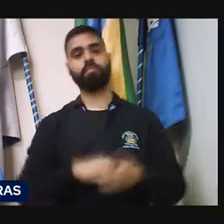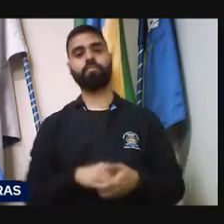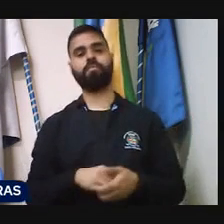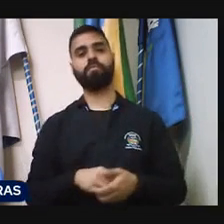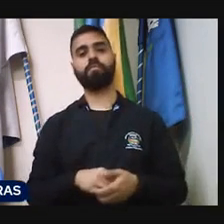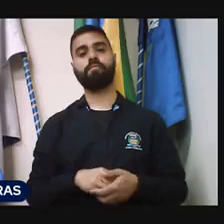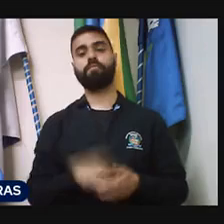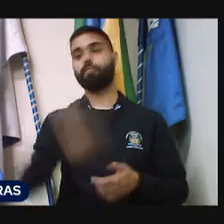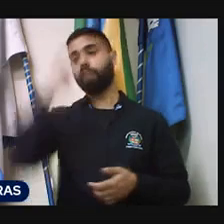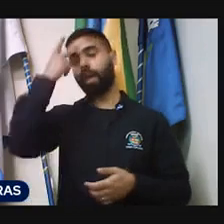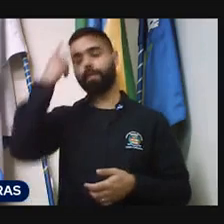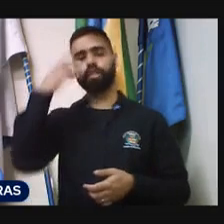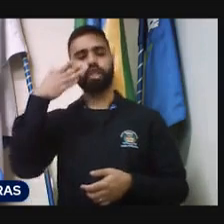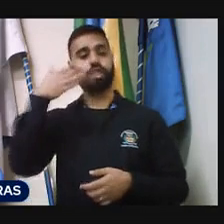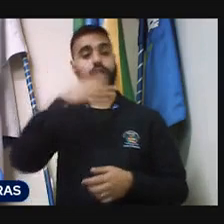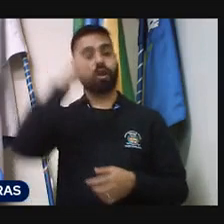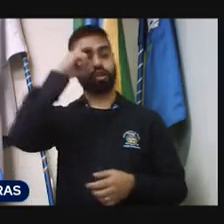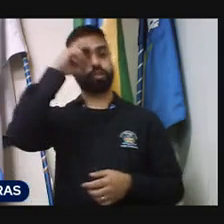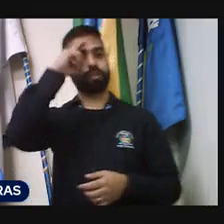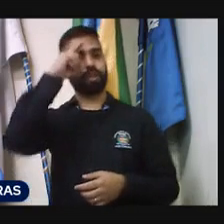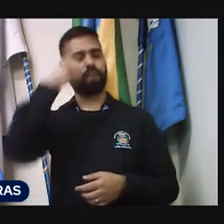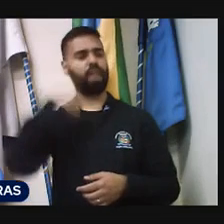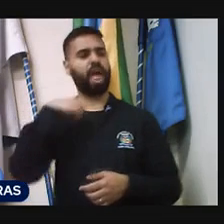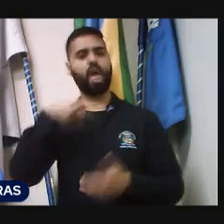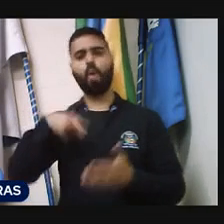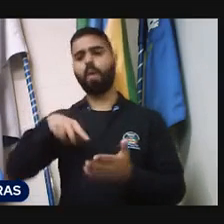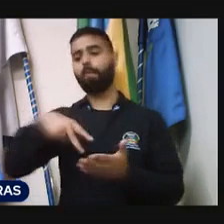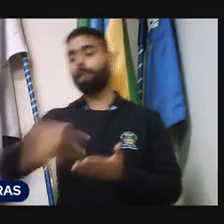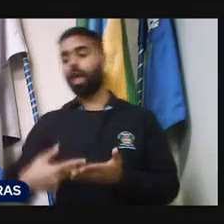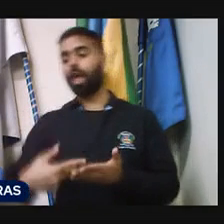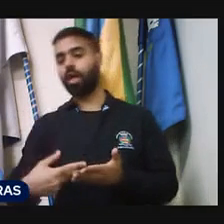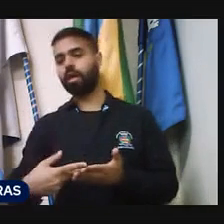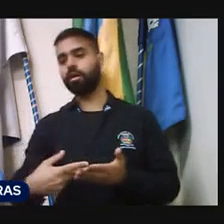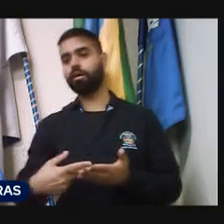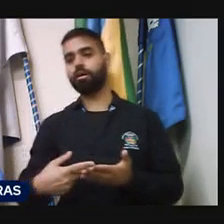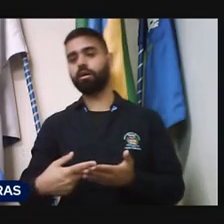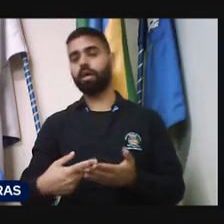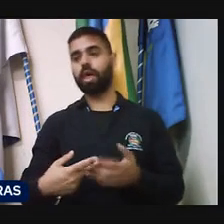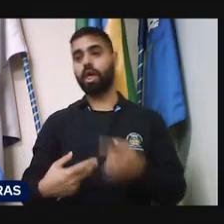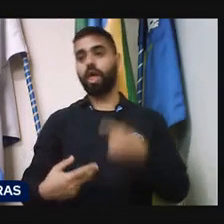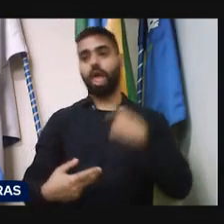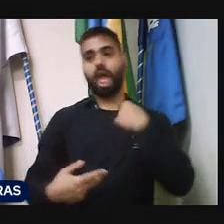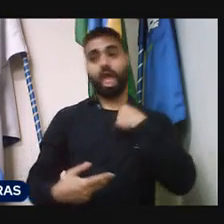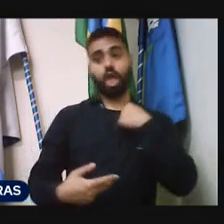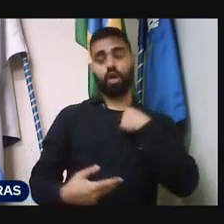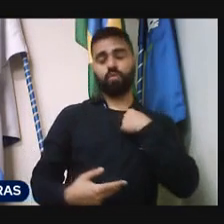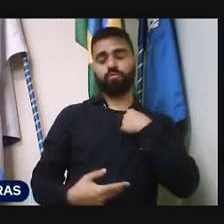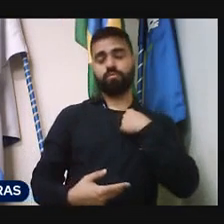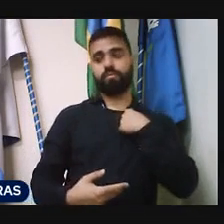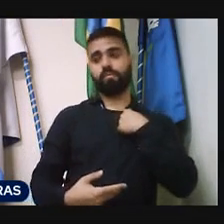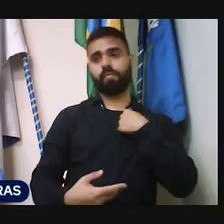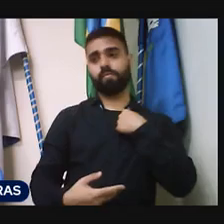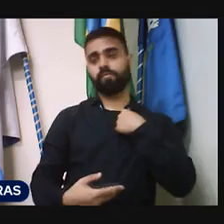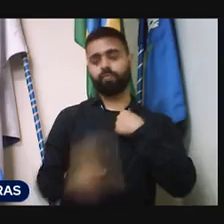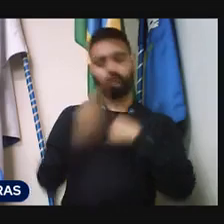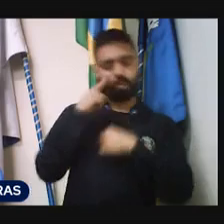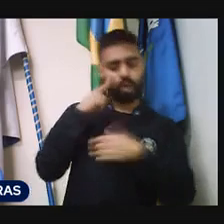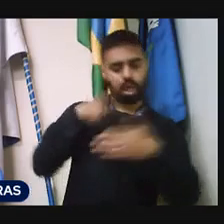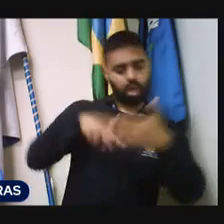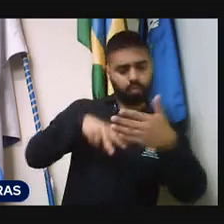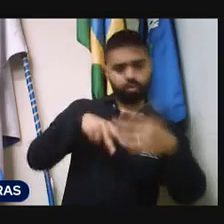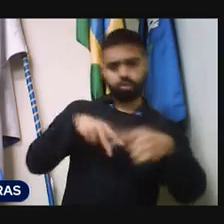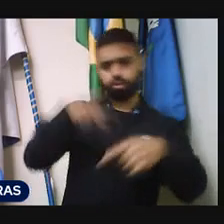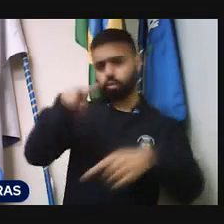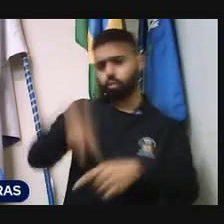o paciente chega lá no hospital aí eu caí beleza desculpa eu não tenho olho de raio-x